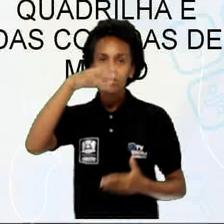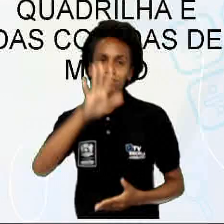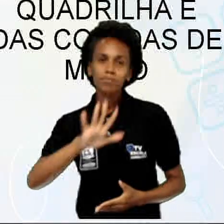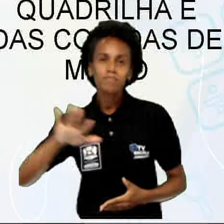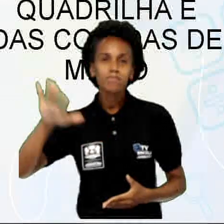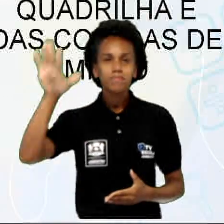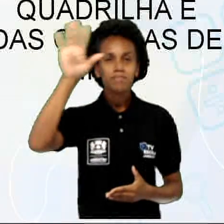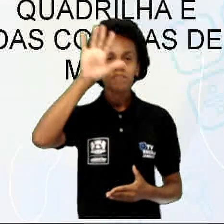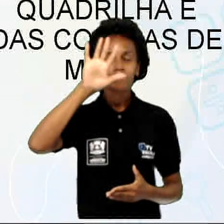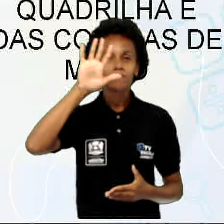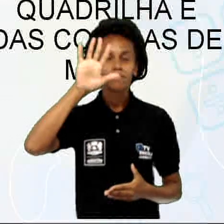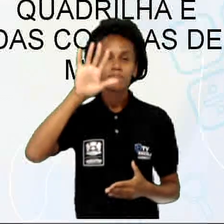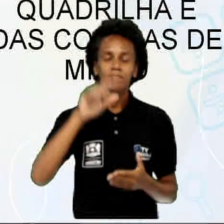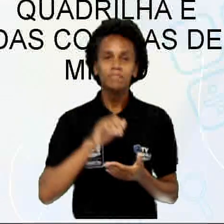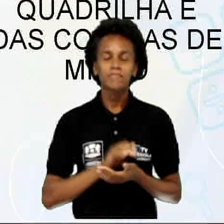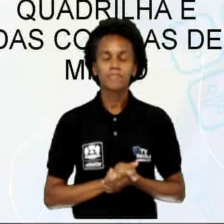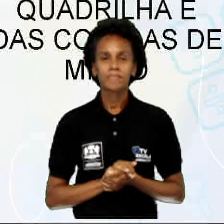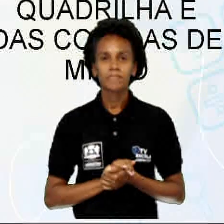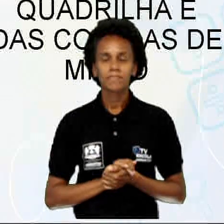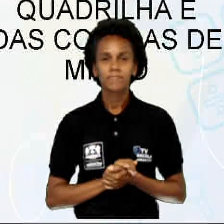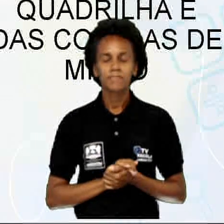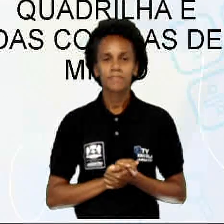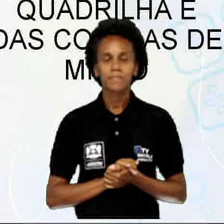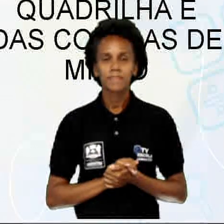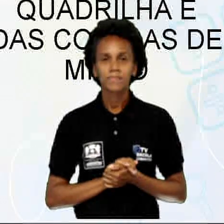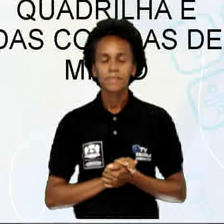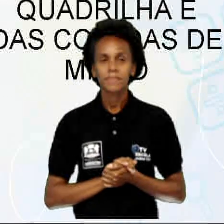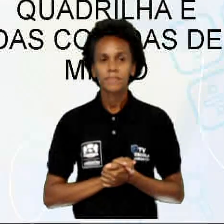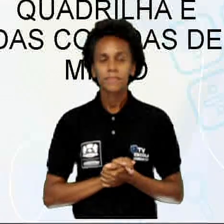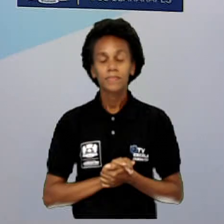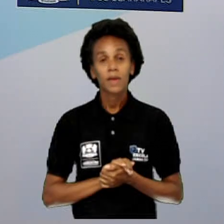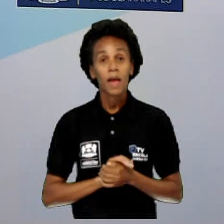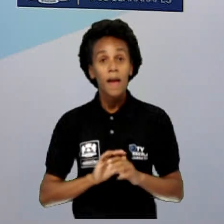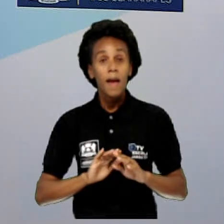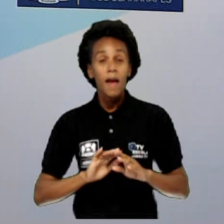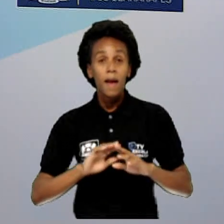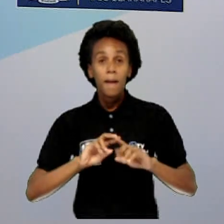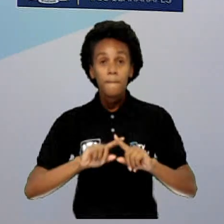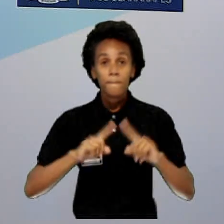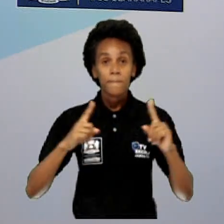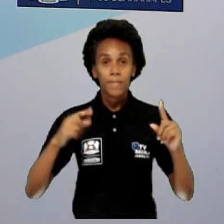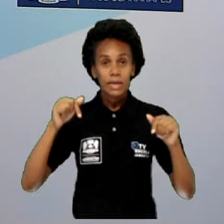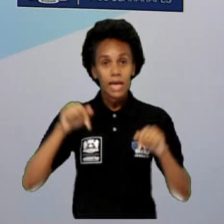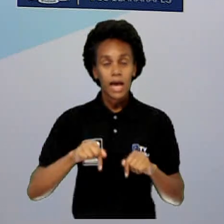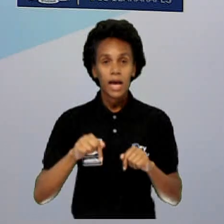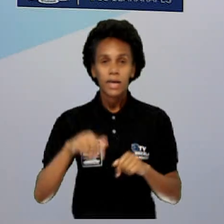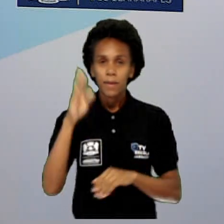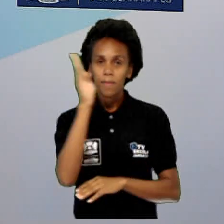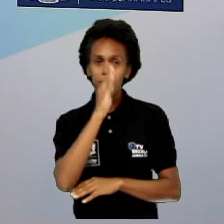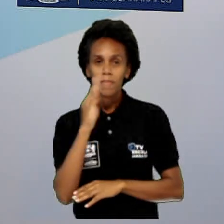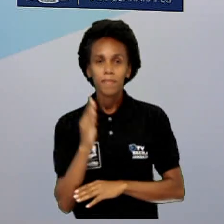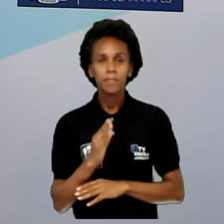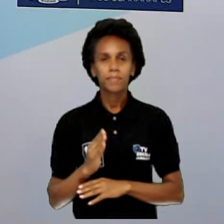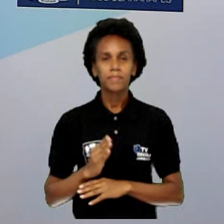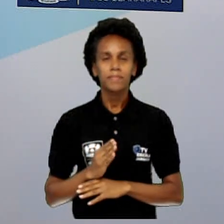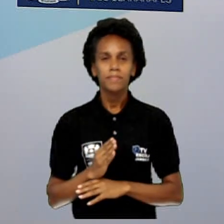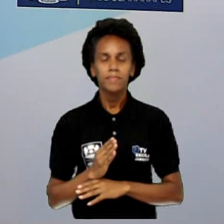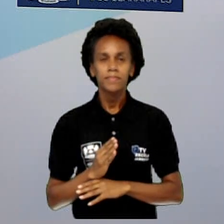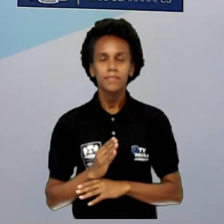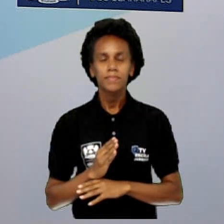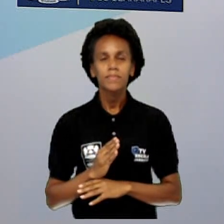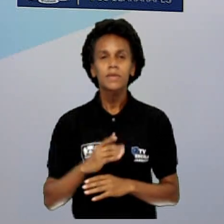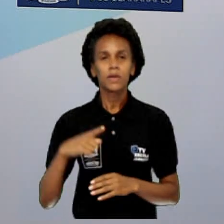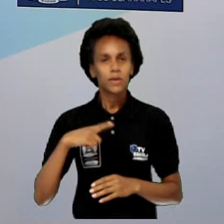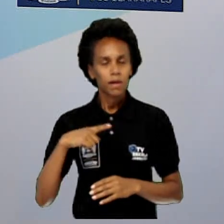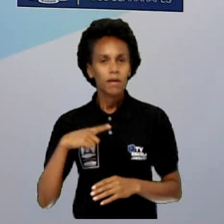tá certo? Mas no Nordeste, Pernambuco, Paraíba, Bahia e outros